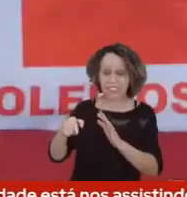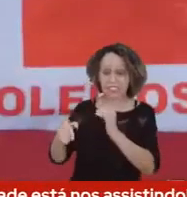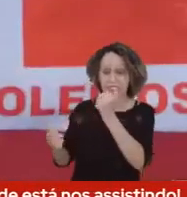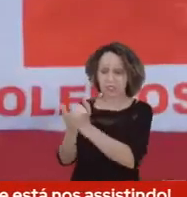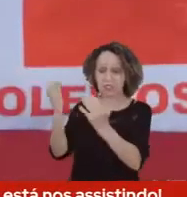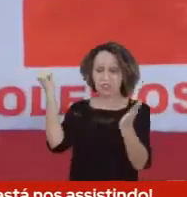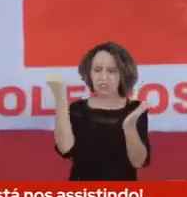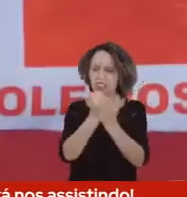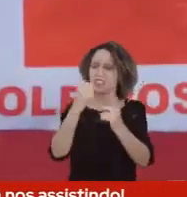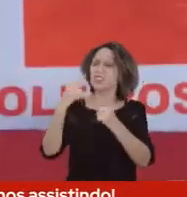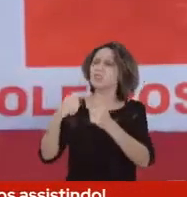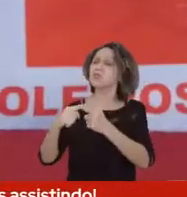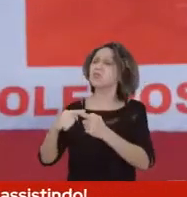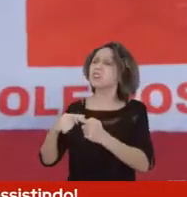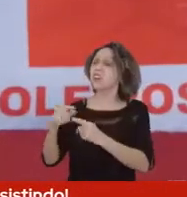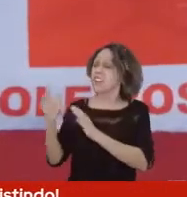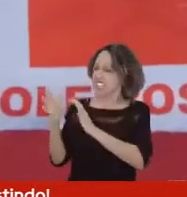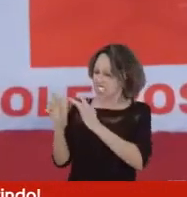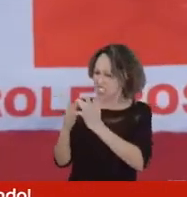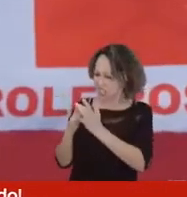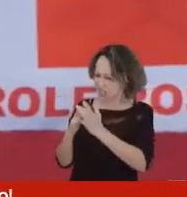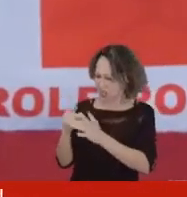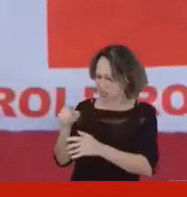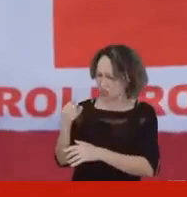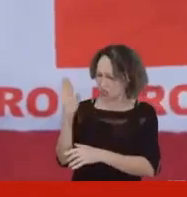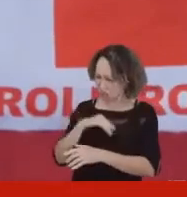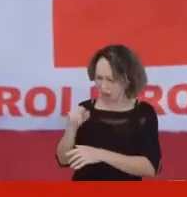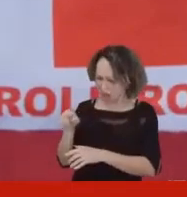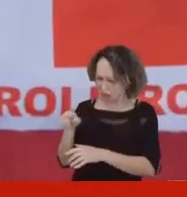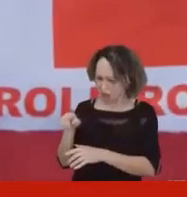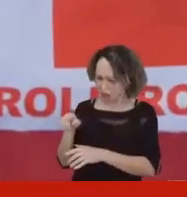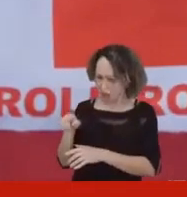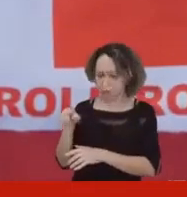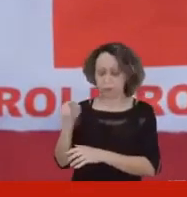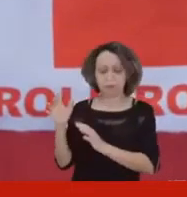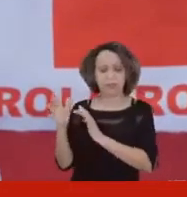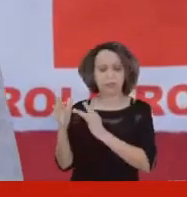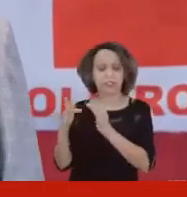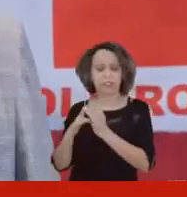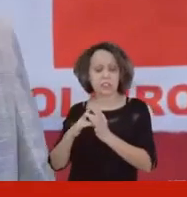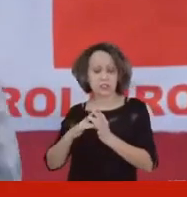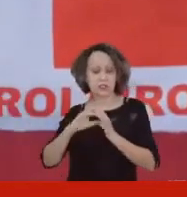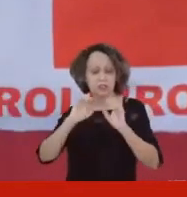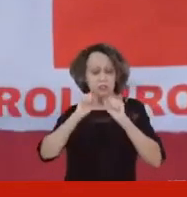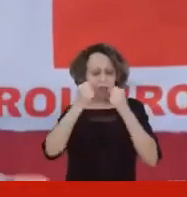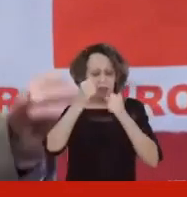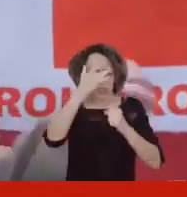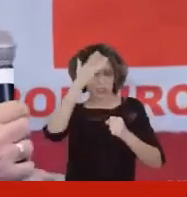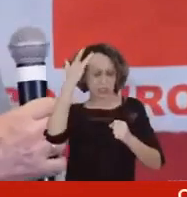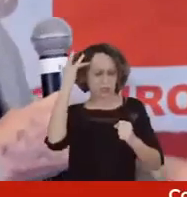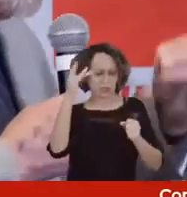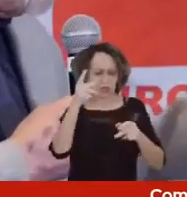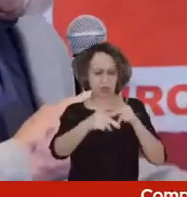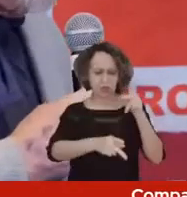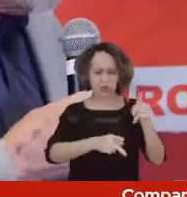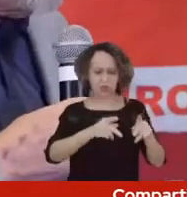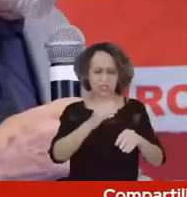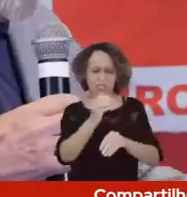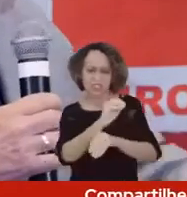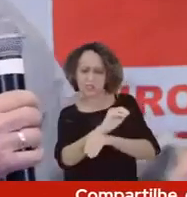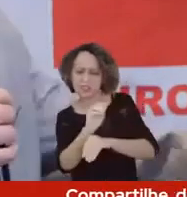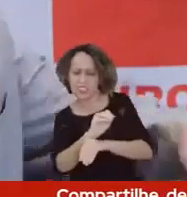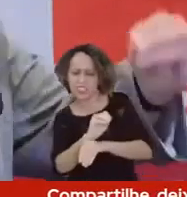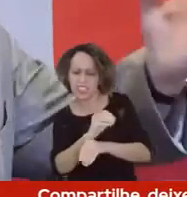Ele defendia que as pessoas fossem tratadas com decência e com dignidade. Ele é acusado de heresia